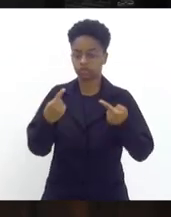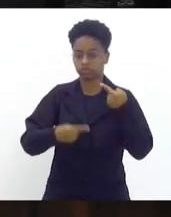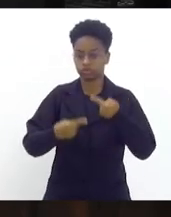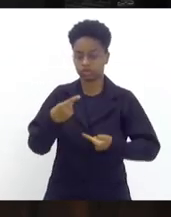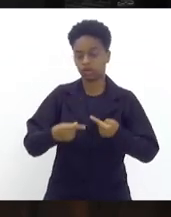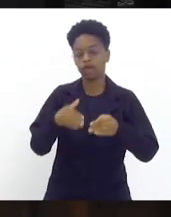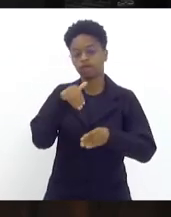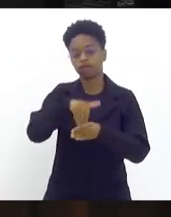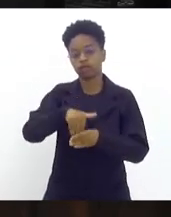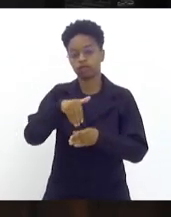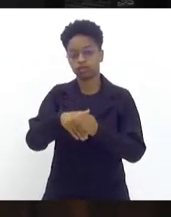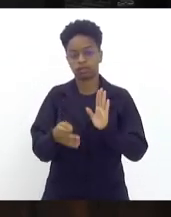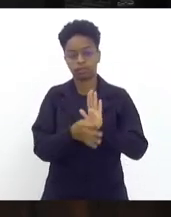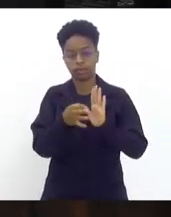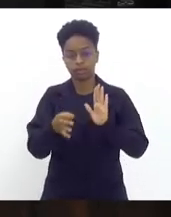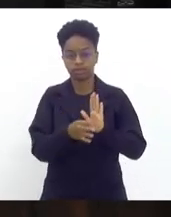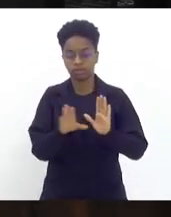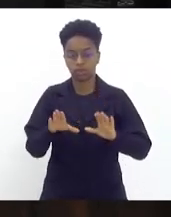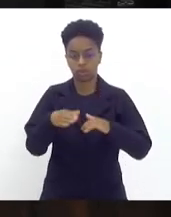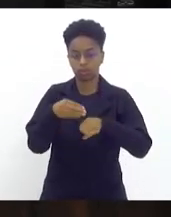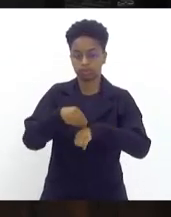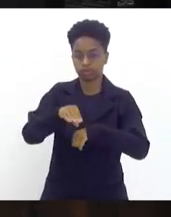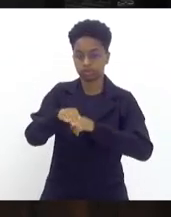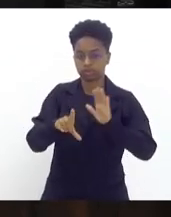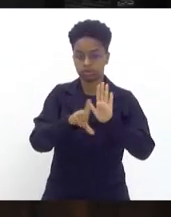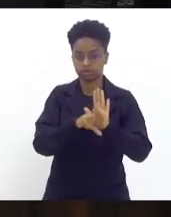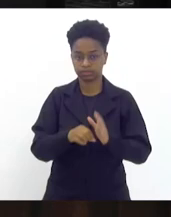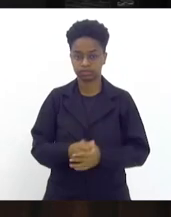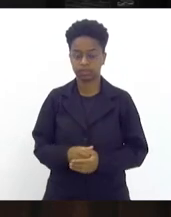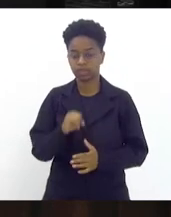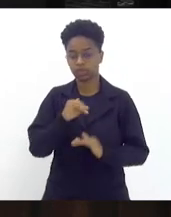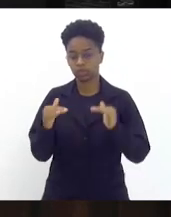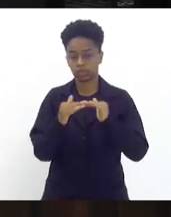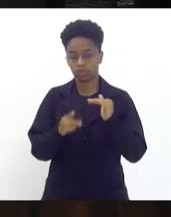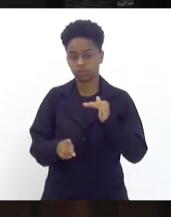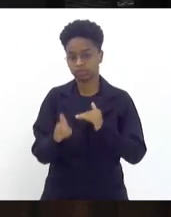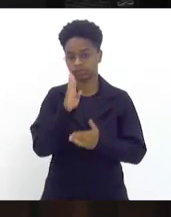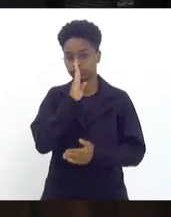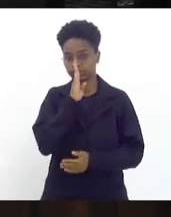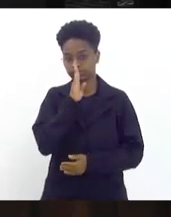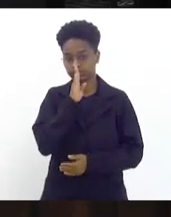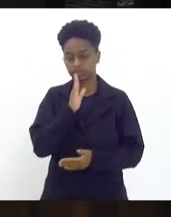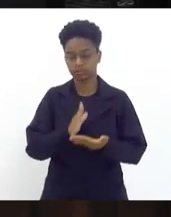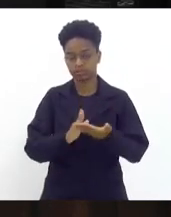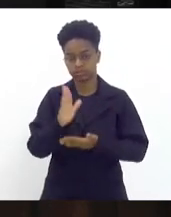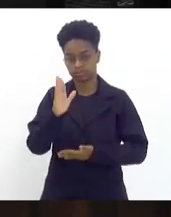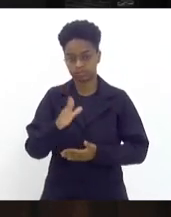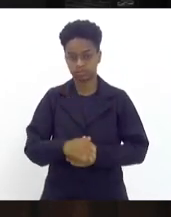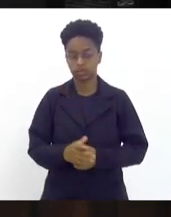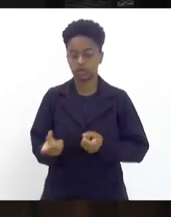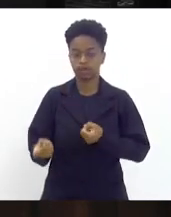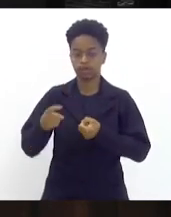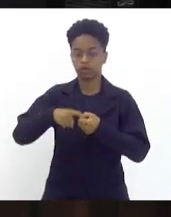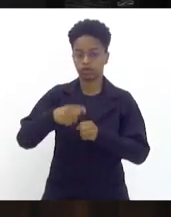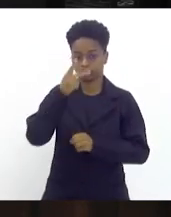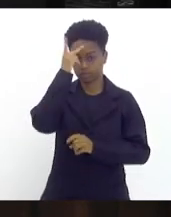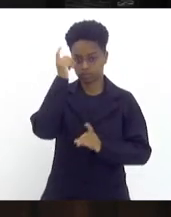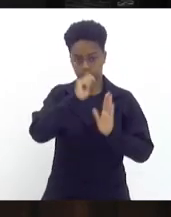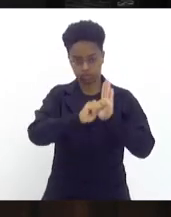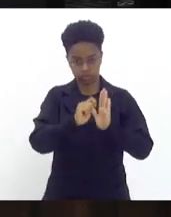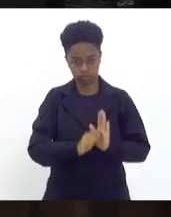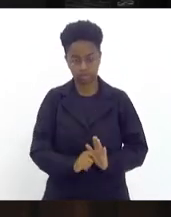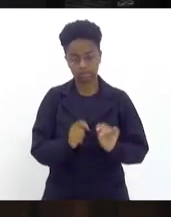parecer da comissão de indicação Legislativa os senhores que a própria mãe de Cristão aprovado retorna ao autor